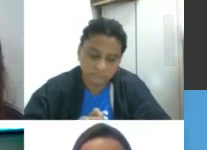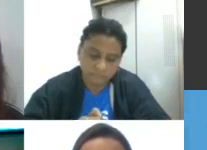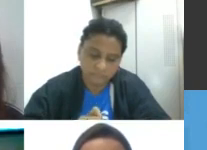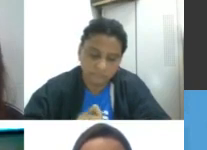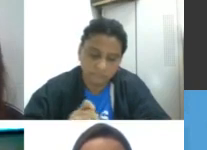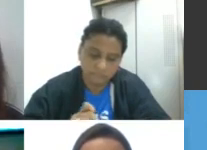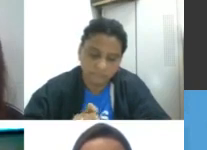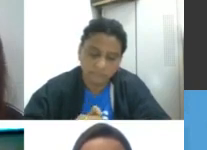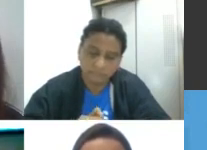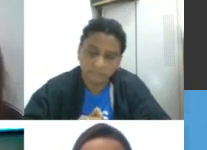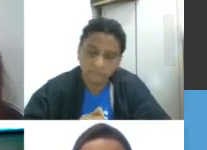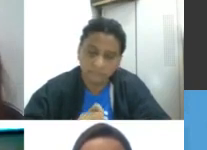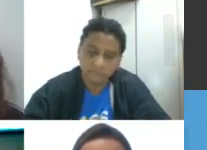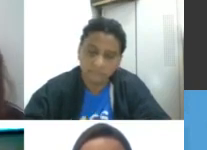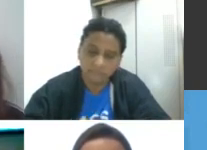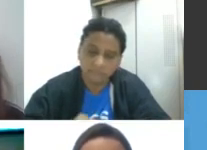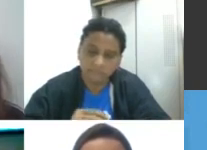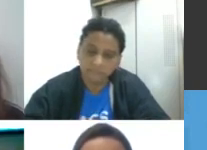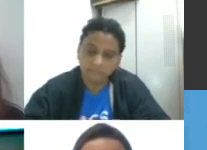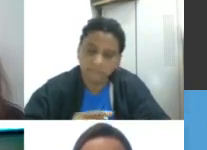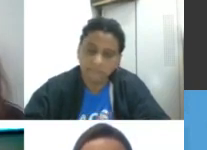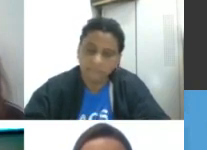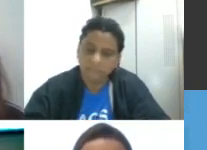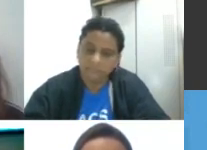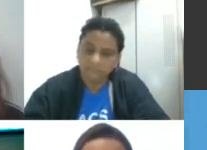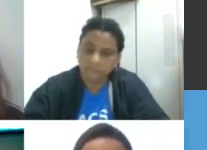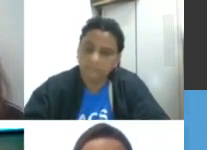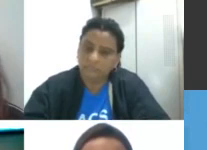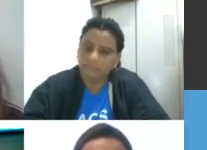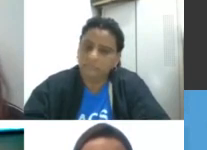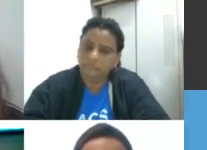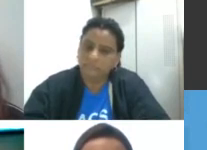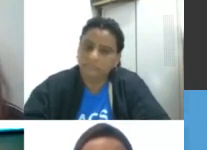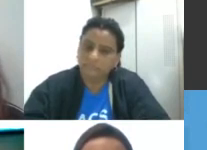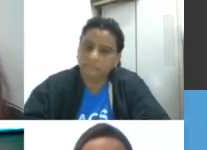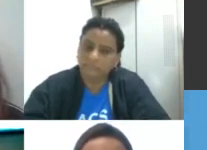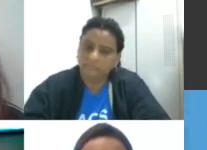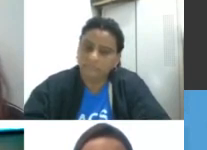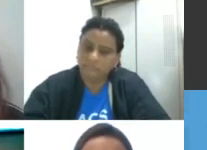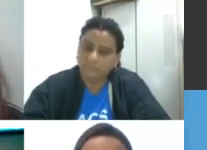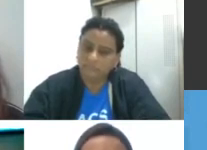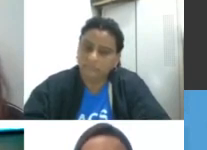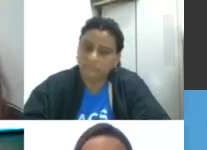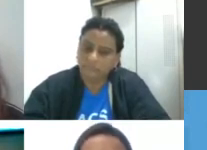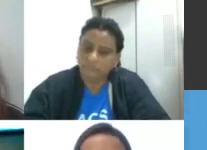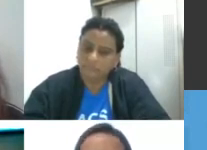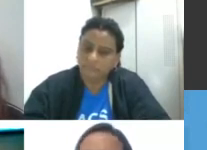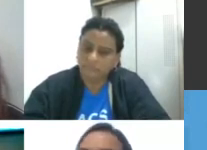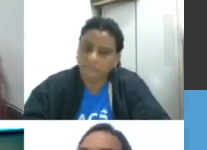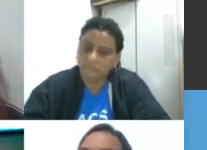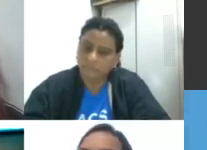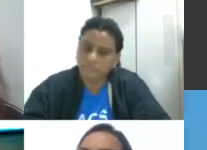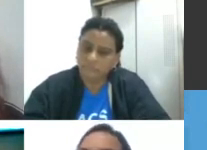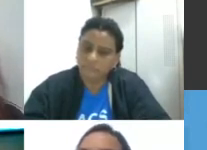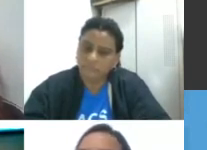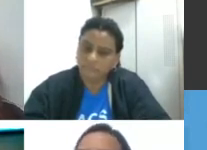ampliamente divulgada vocês tem que saber que ele tem que autorizar é bom autorizar por inscrito na hora da notificação na